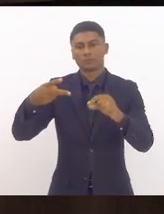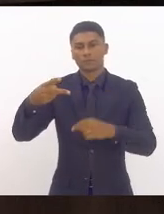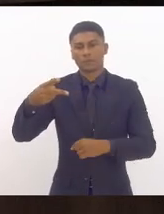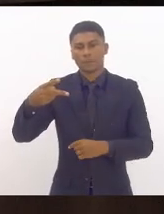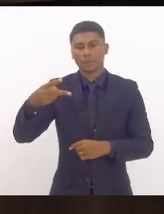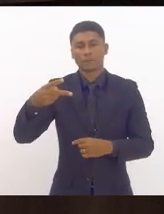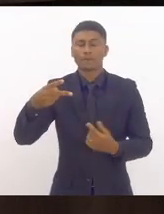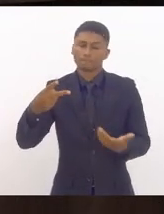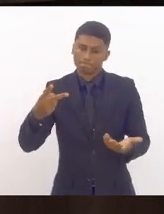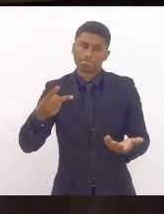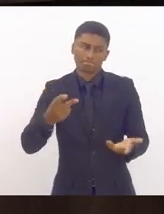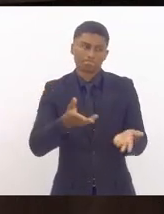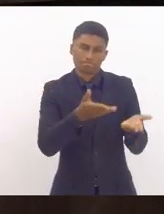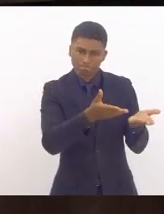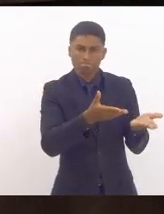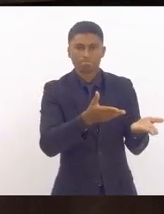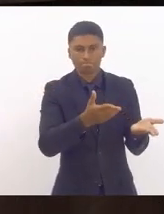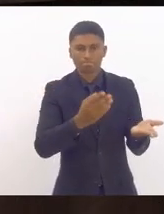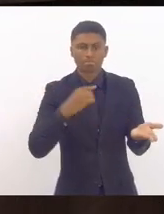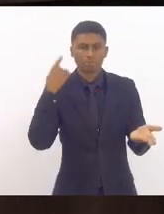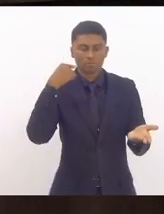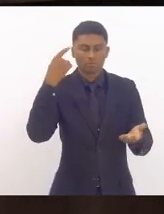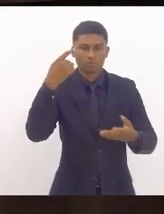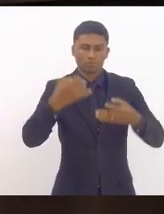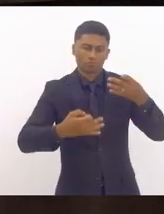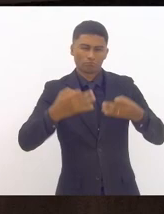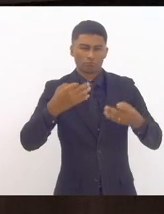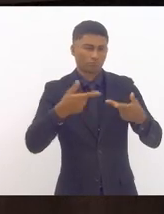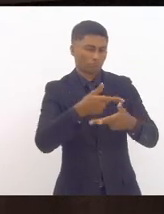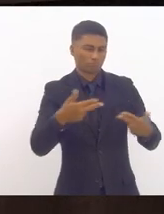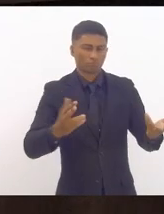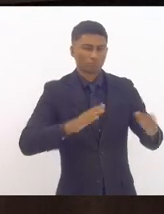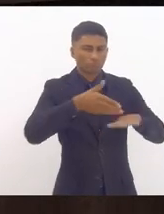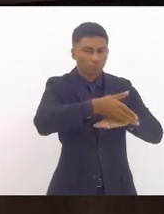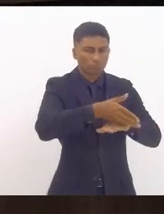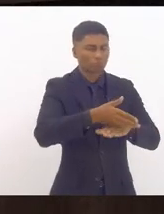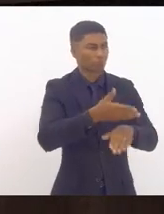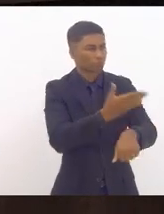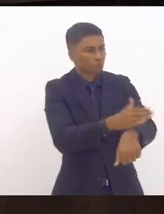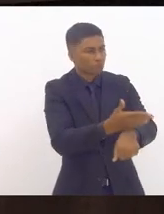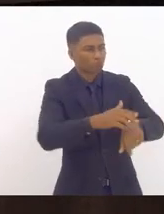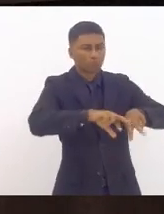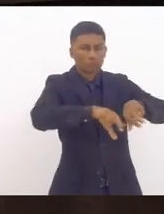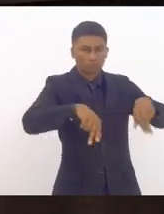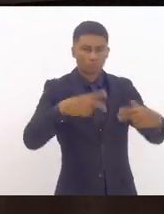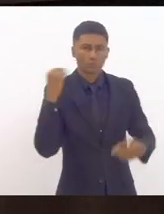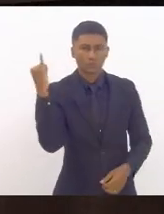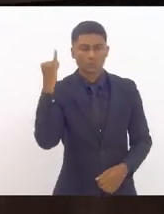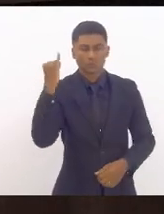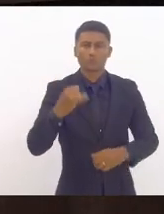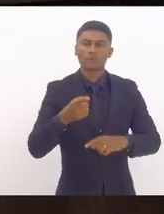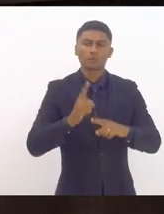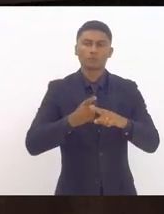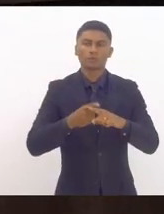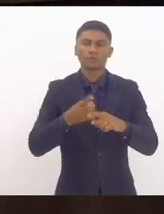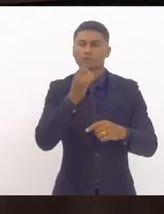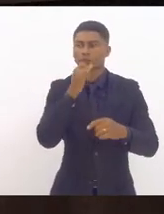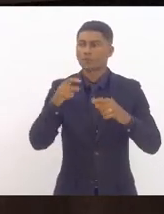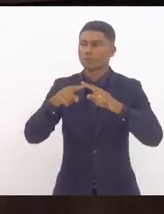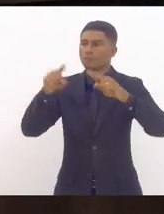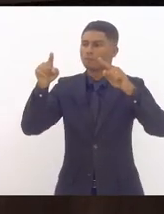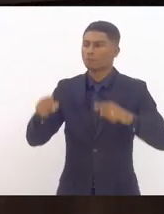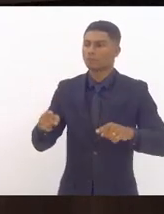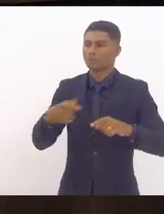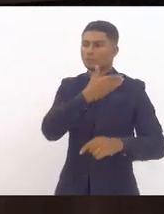que a residência jurídica não acabe se tornando um mecanismo que esvazie o serviço público, que